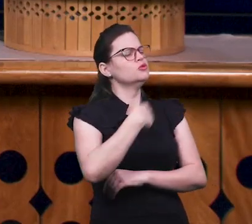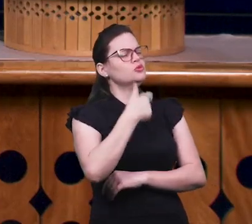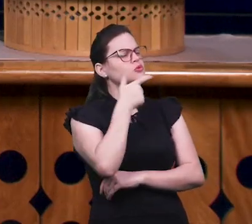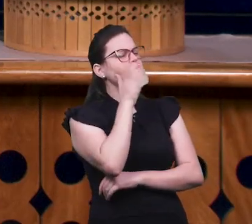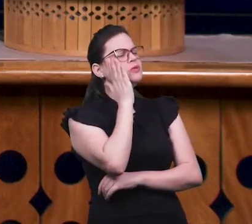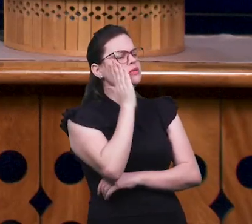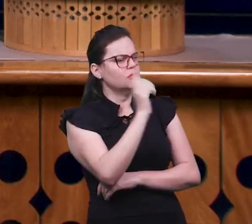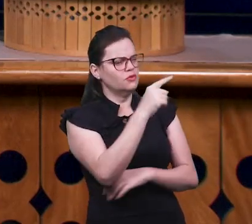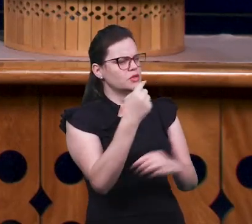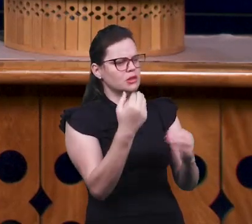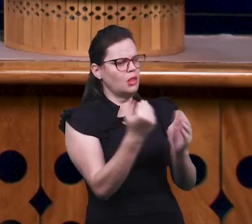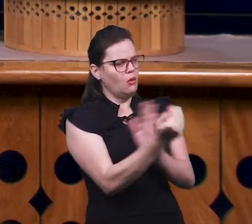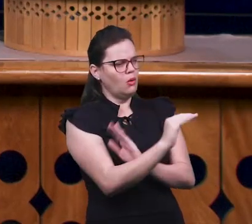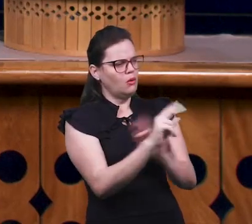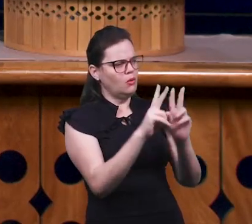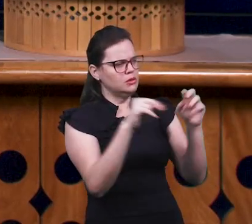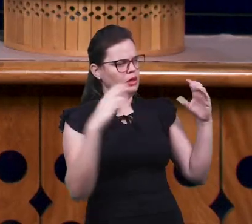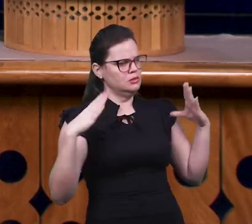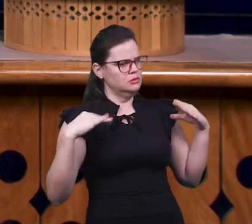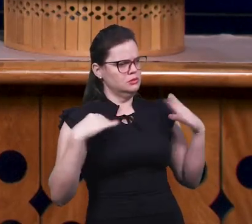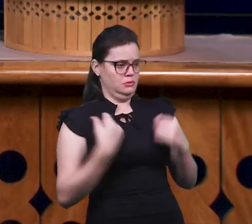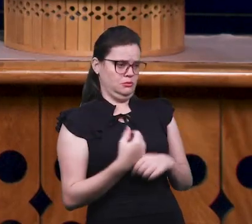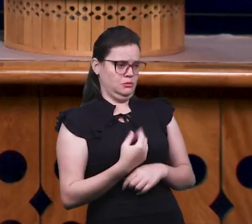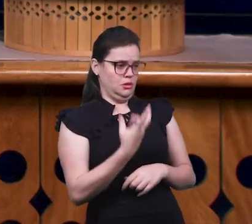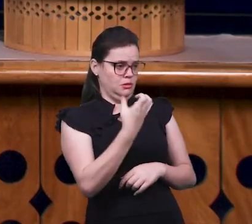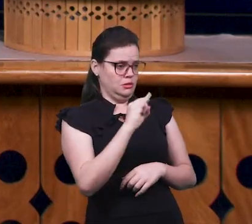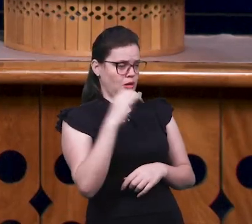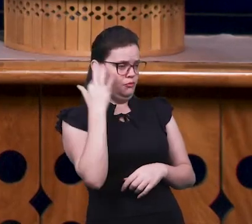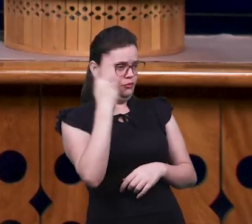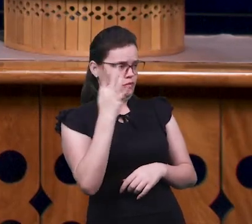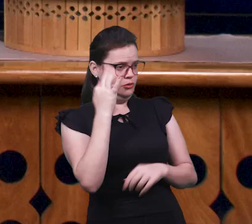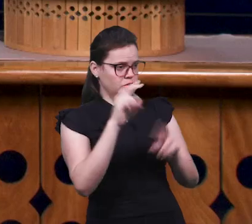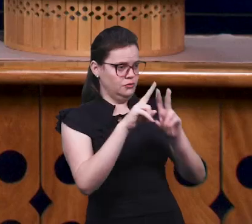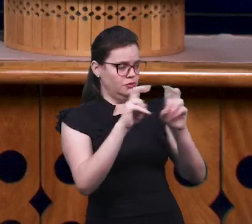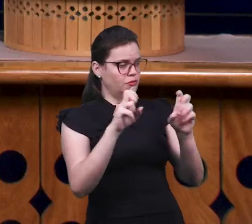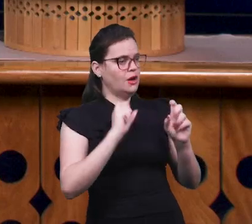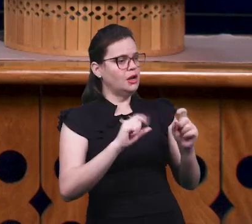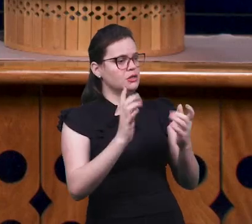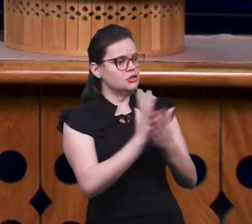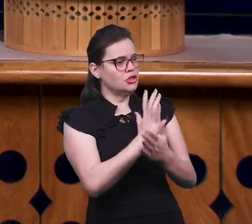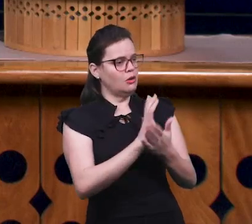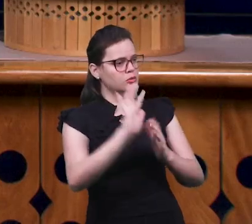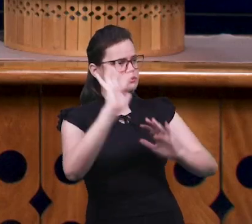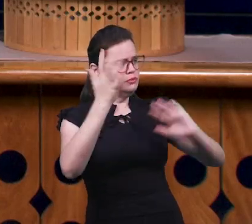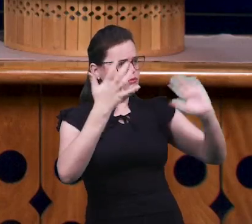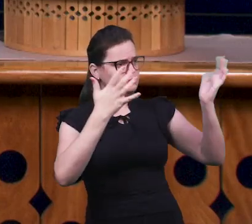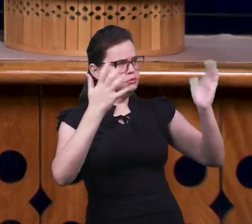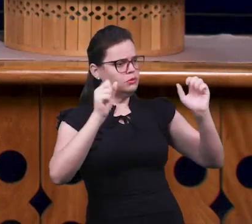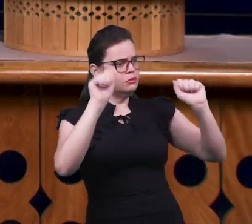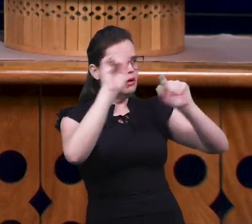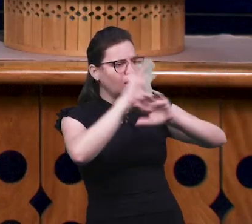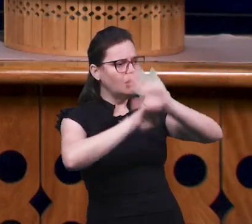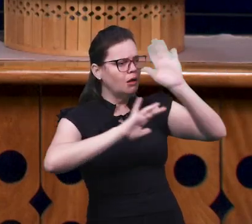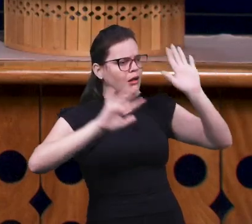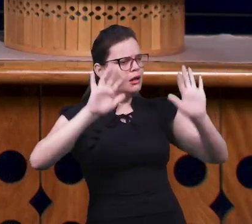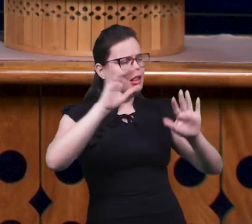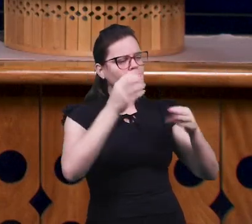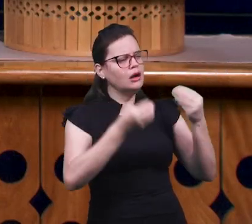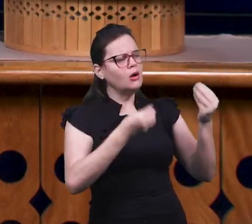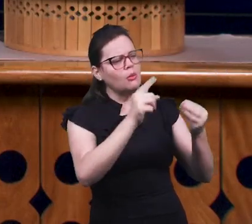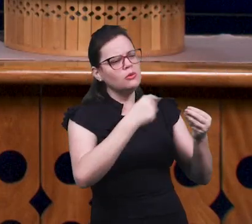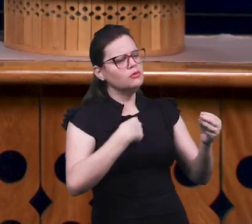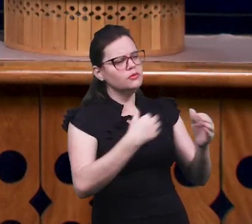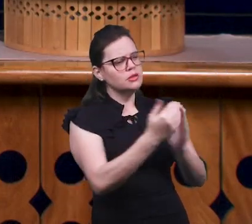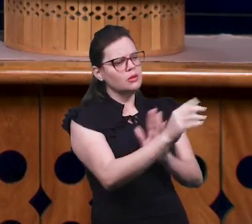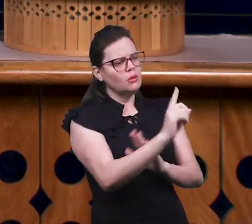isso? Se a filosofia fala da fenomenologia, os fenômenos, como sendo isso é um fenômeno, como é que você é contra isso?